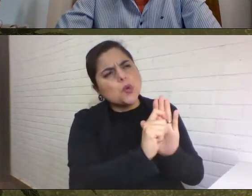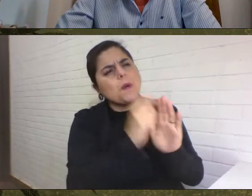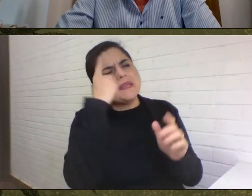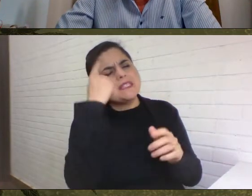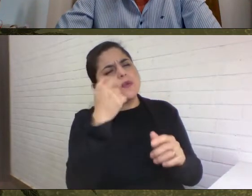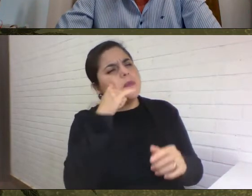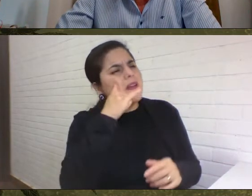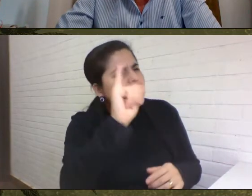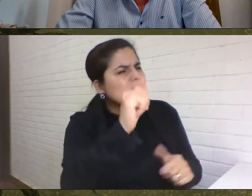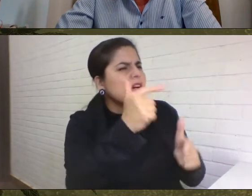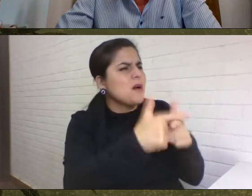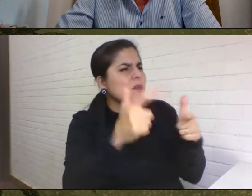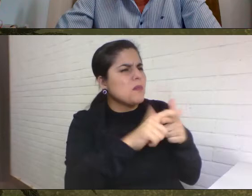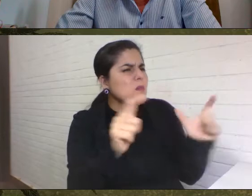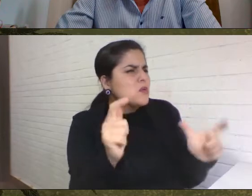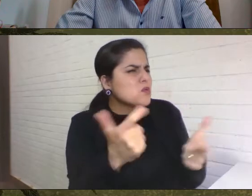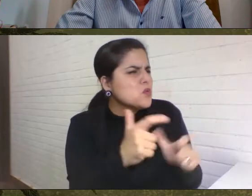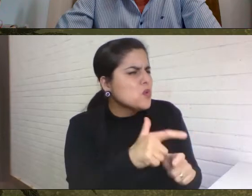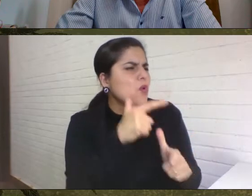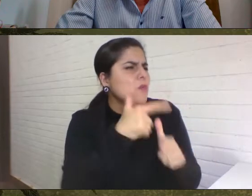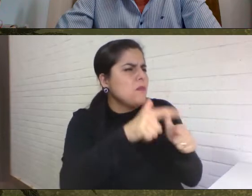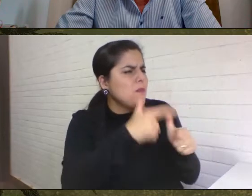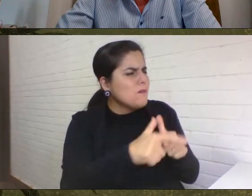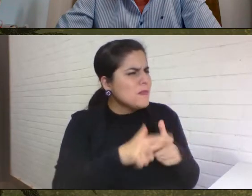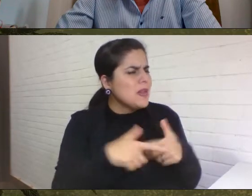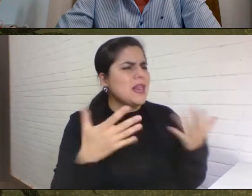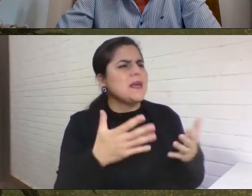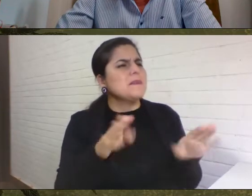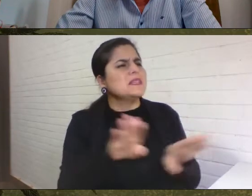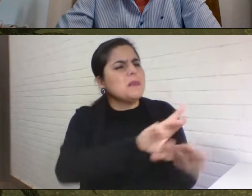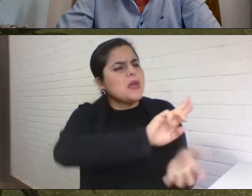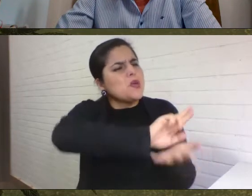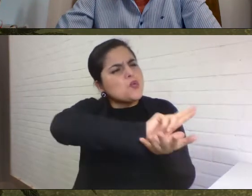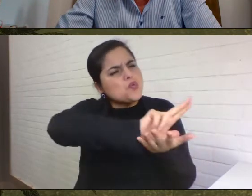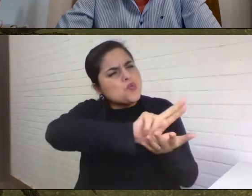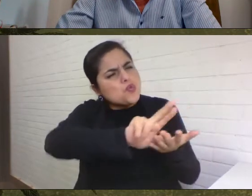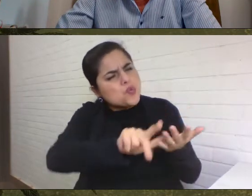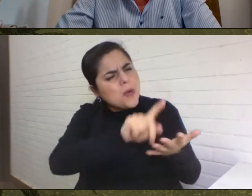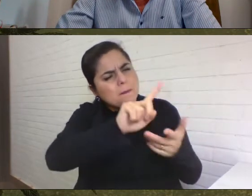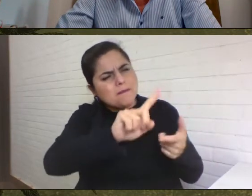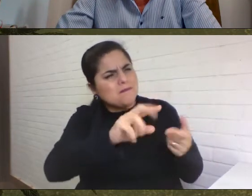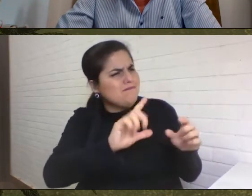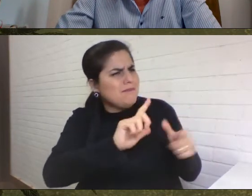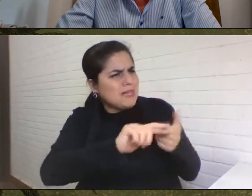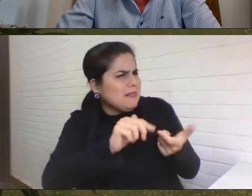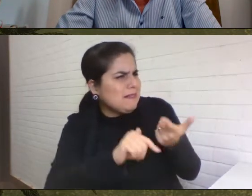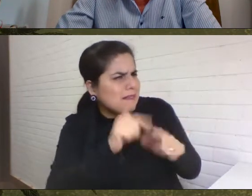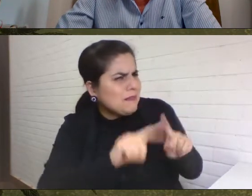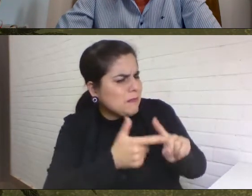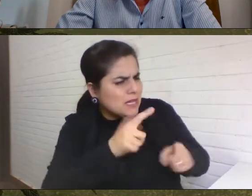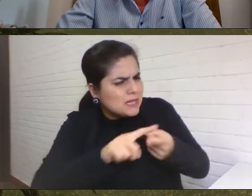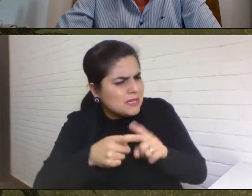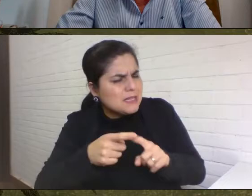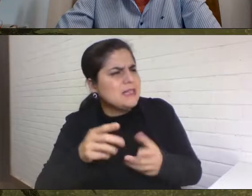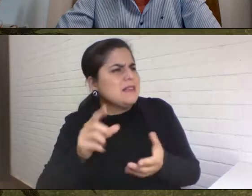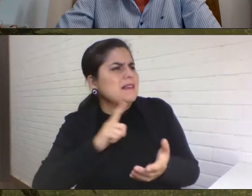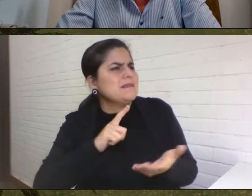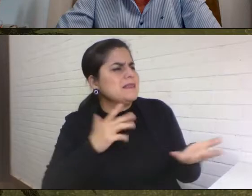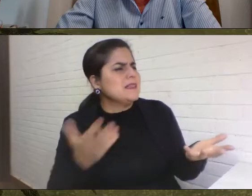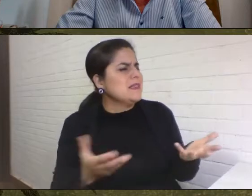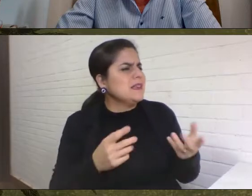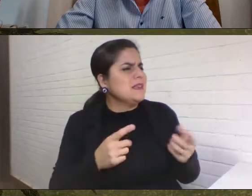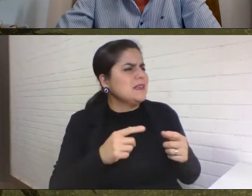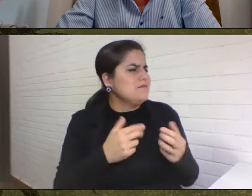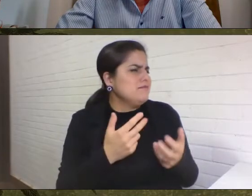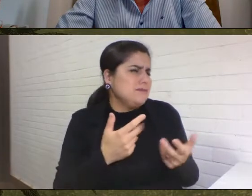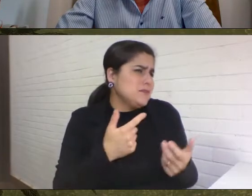essas substâncias, com as quais nós vamos, durante o curso da vida, nos encontrar com elas, né, querendo ou